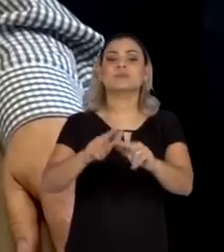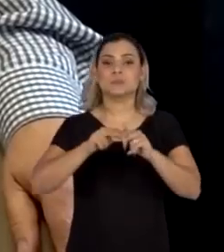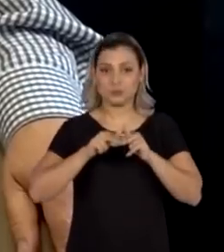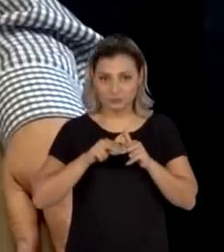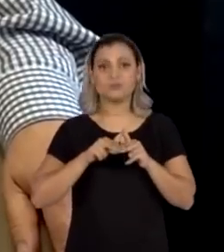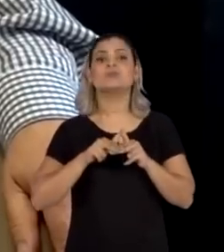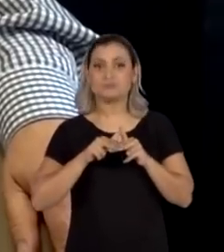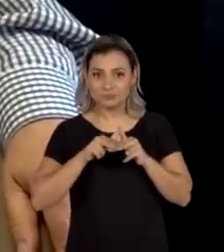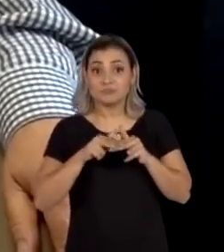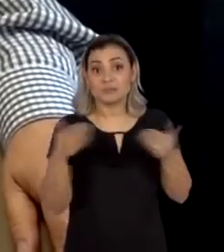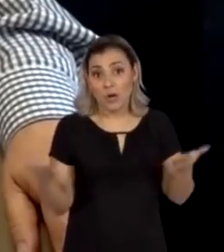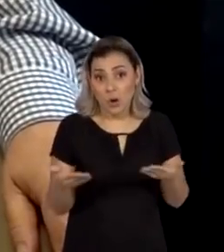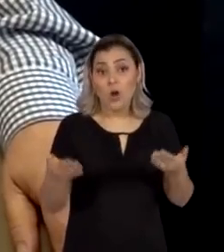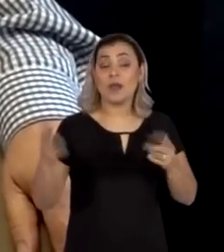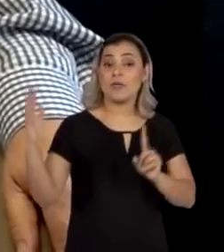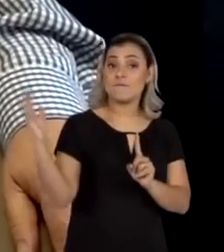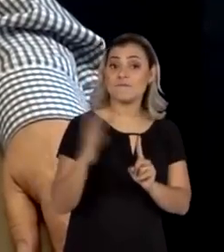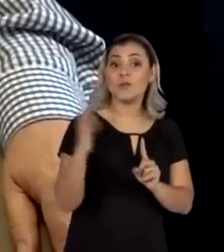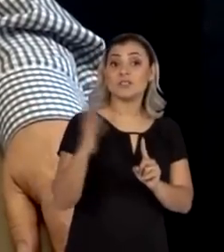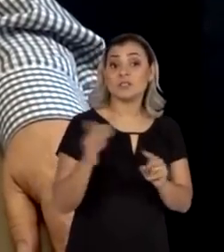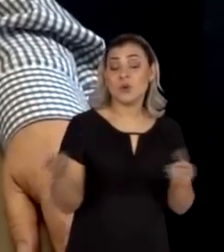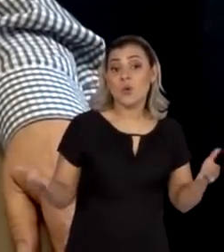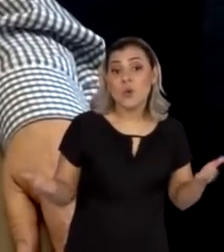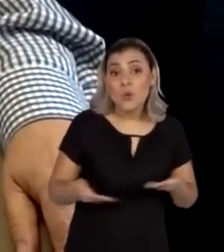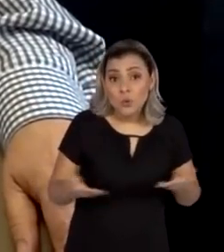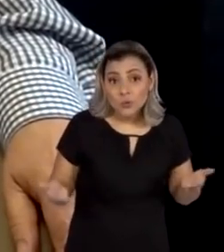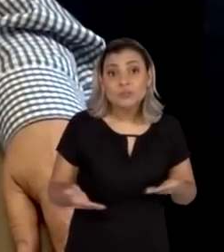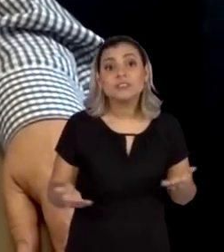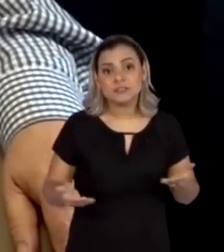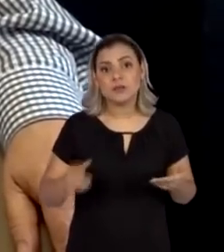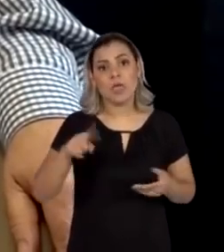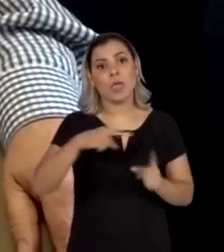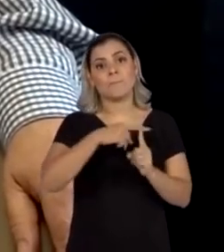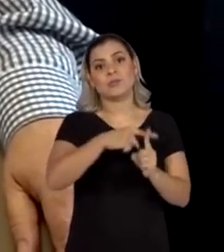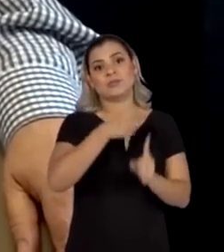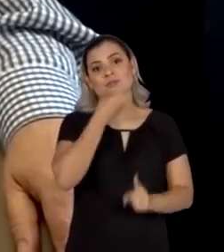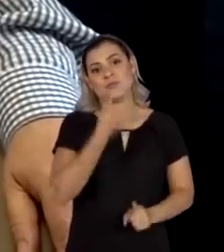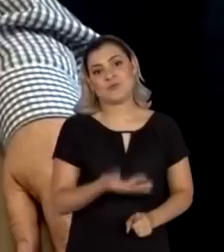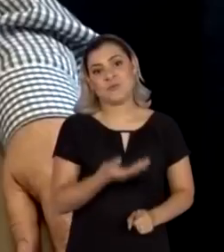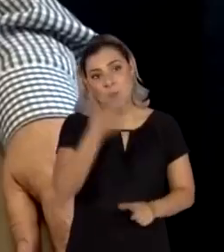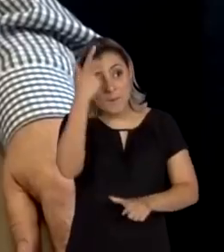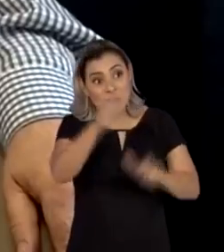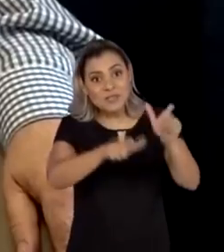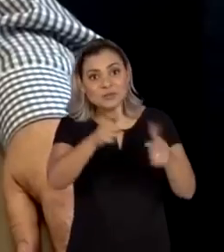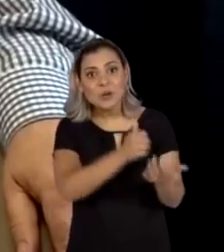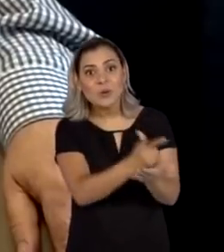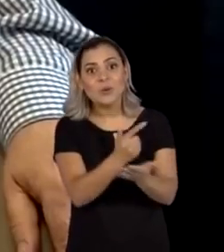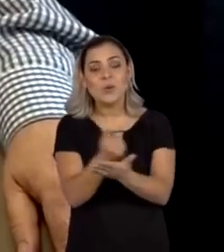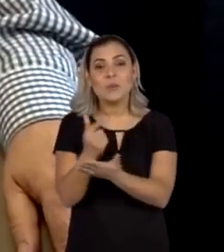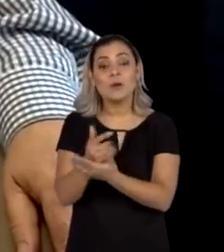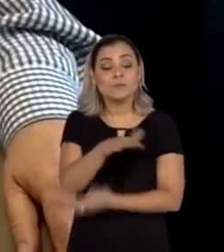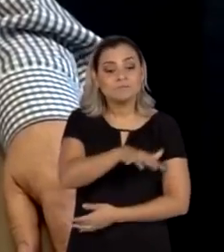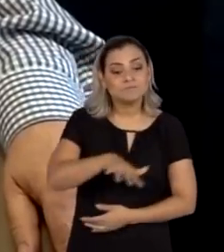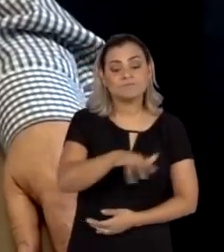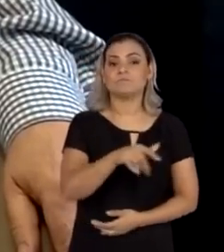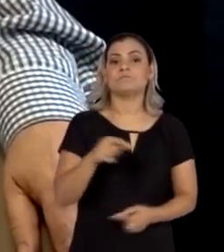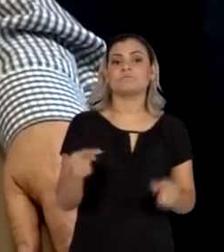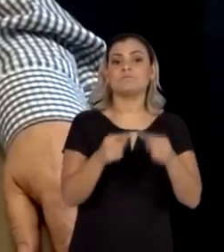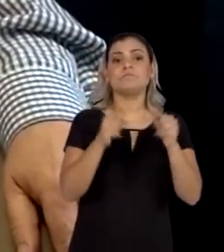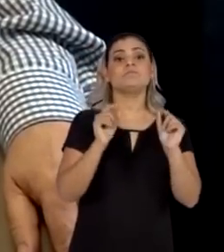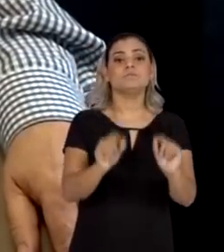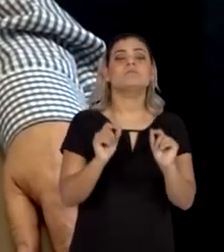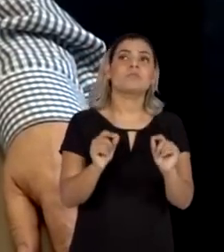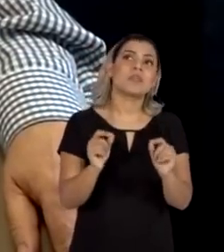sequencialmente, ela hoje é um fator positivo para o consumidor em termos muito mais de